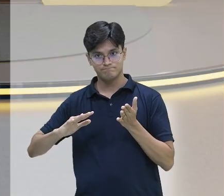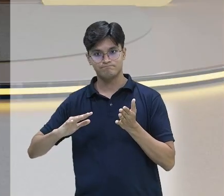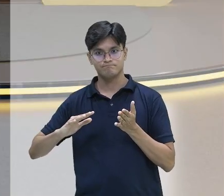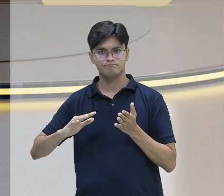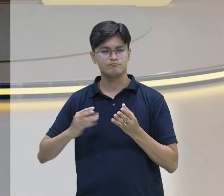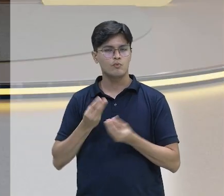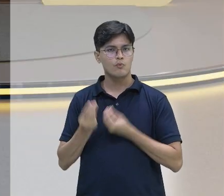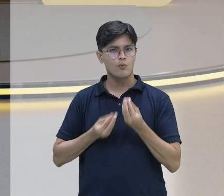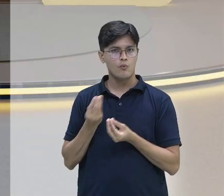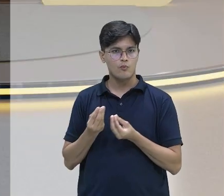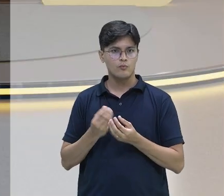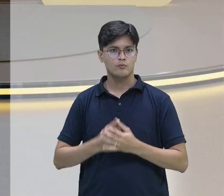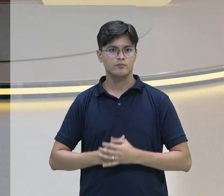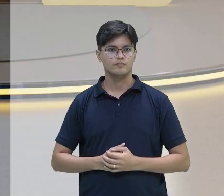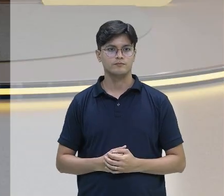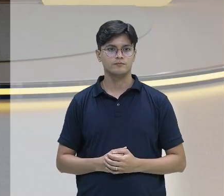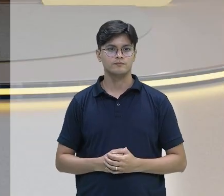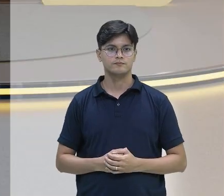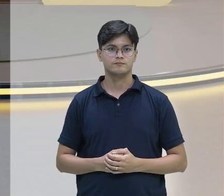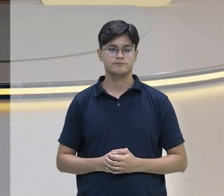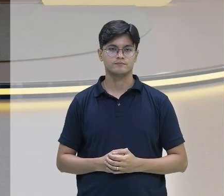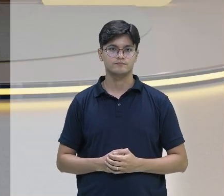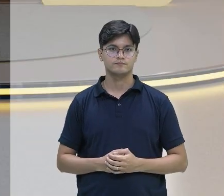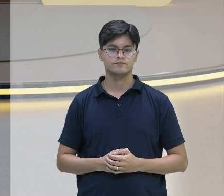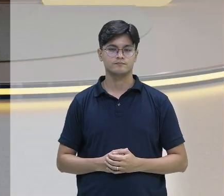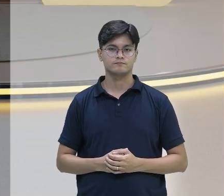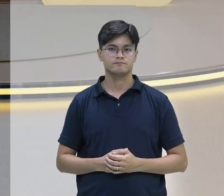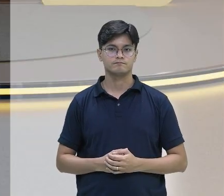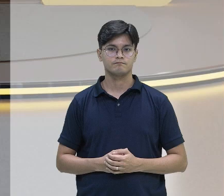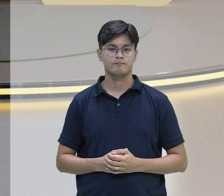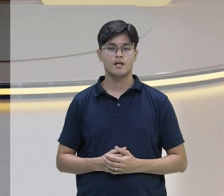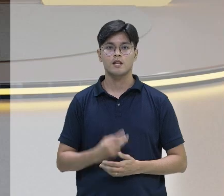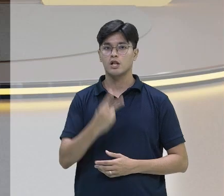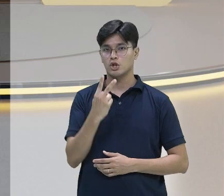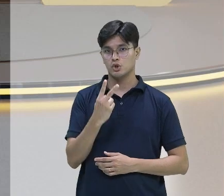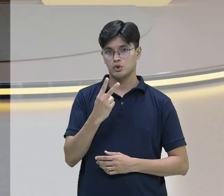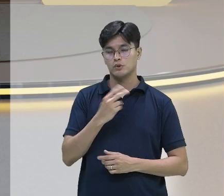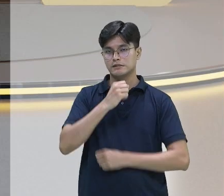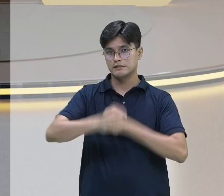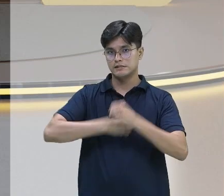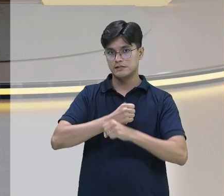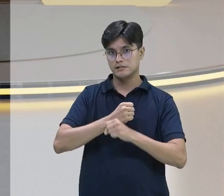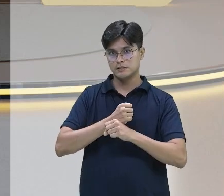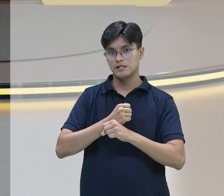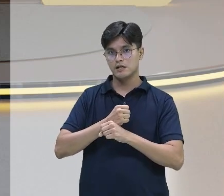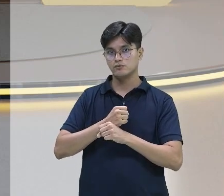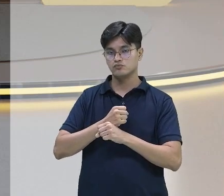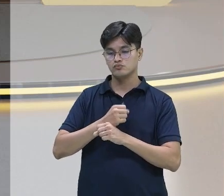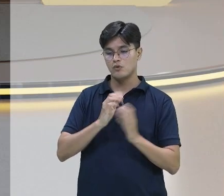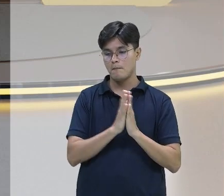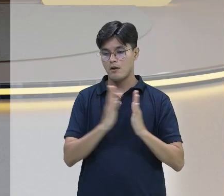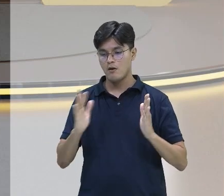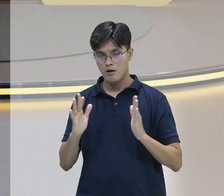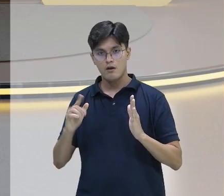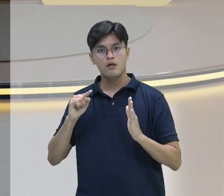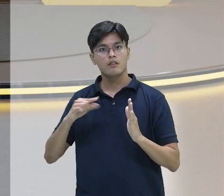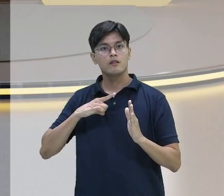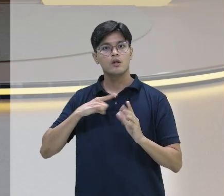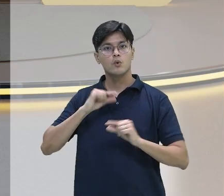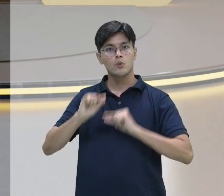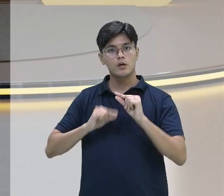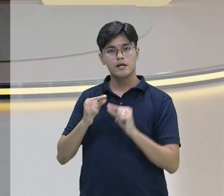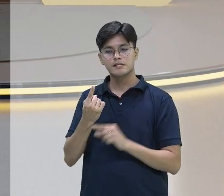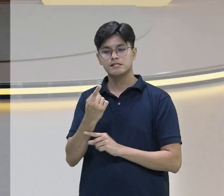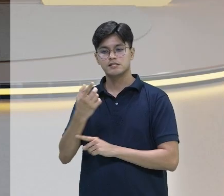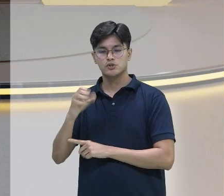18. 18 trabalhadores depois de 2 anos, professor Paulo, Isso. No açaí agroecológico. E no garimpo legal,